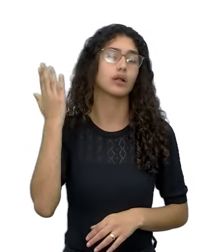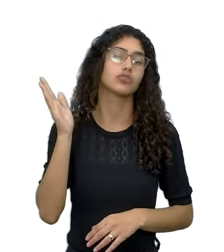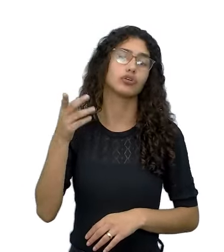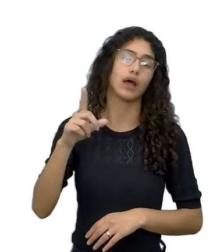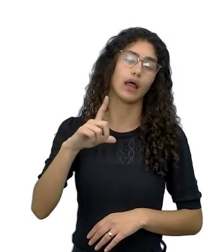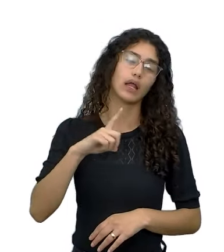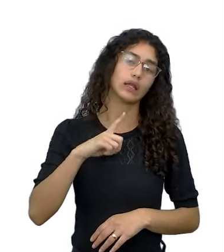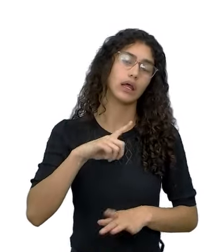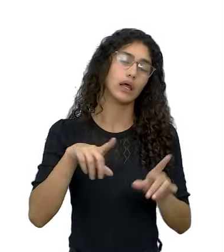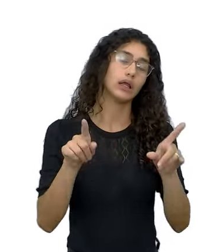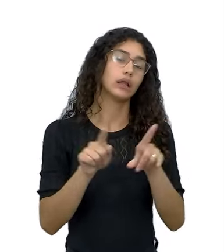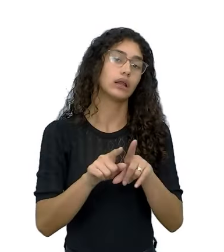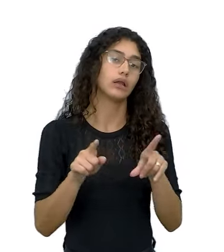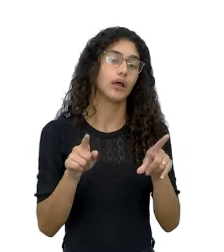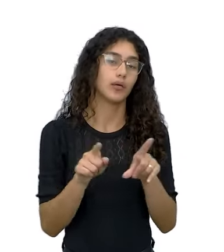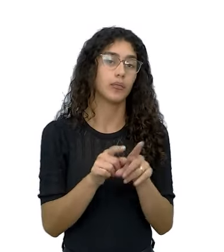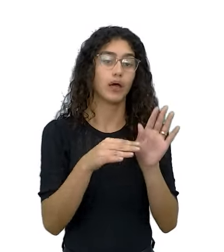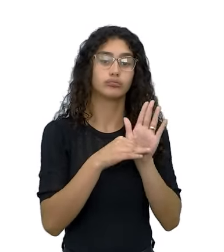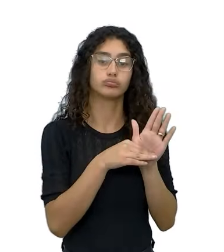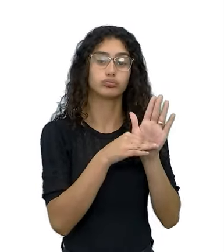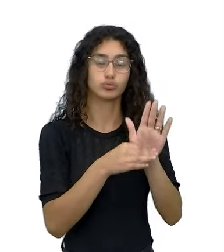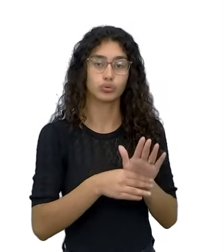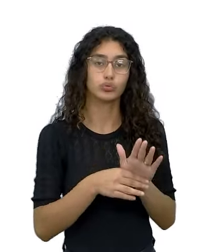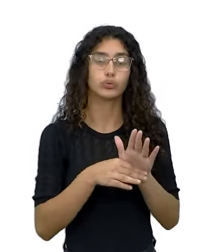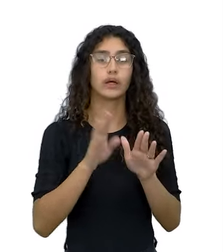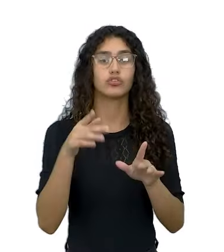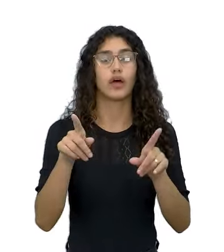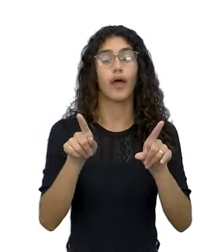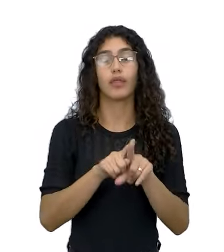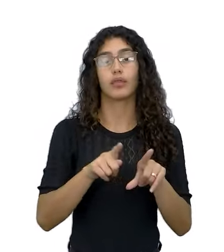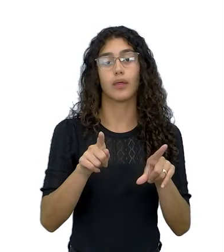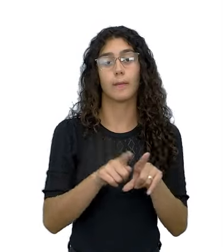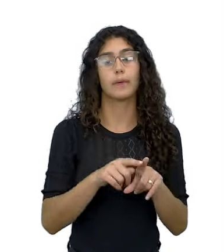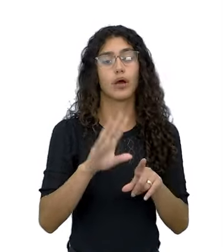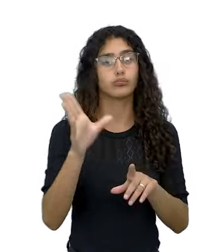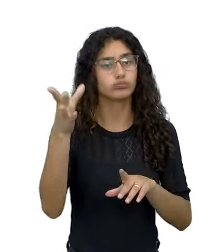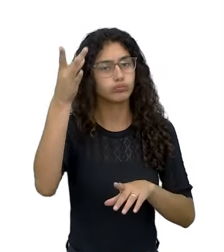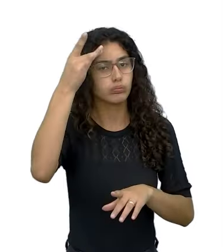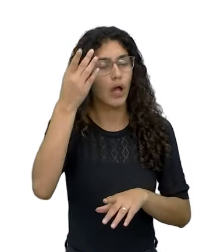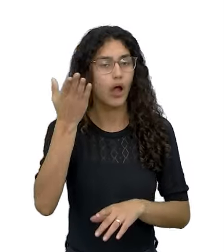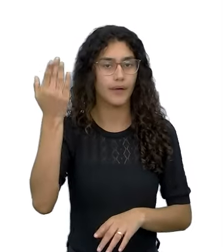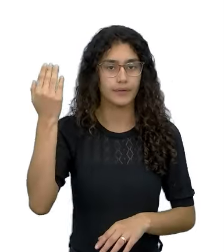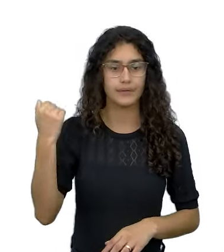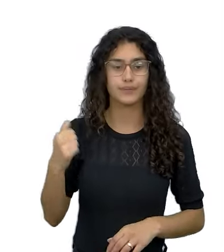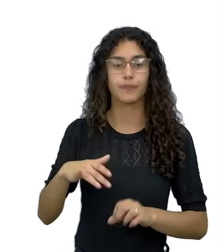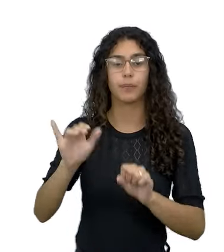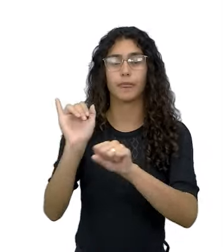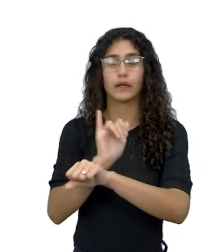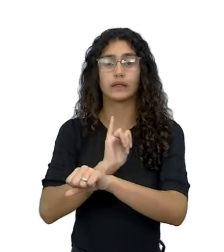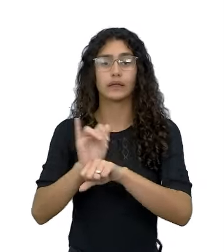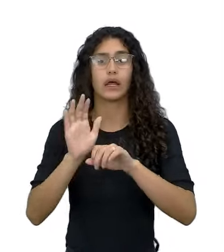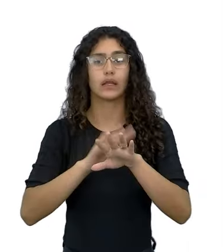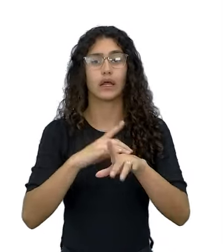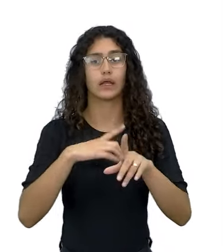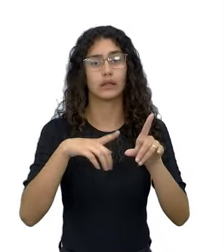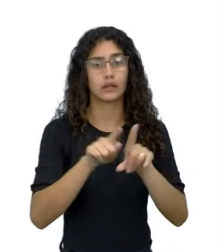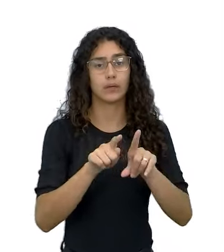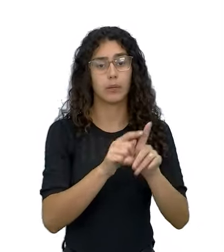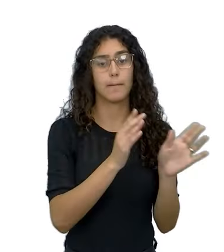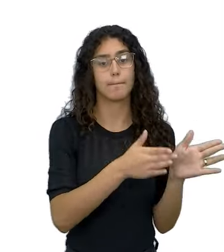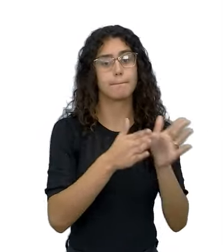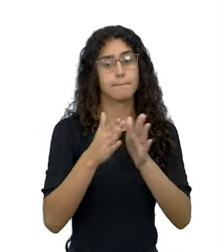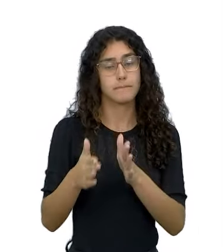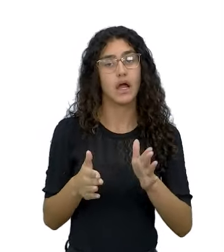tem adquirido, né, de recursos que ele já também adquiriu anteriormente. As estratégias de seleção,